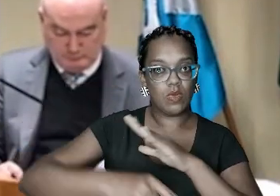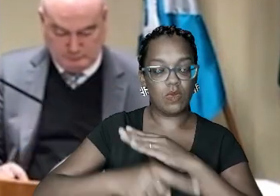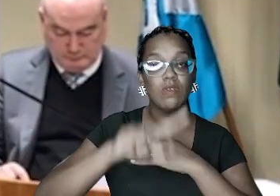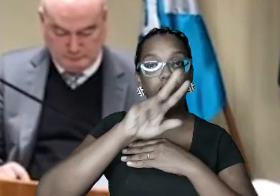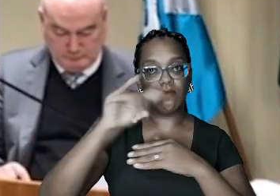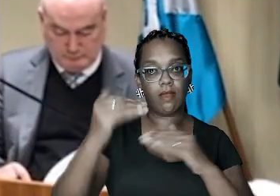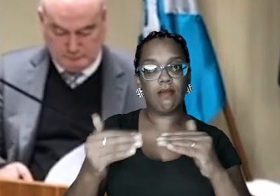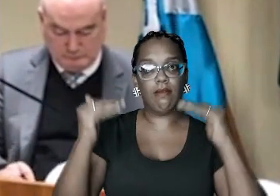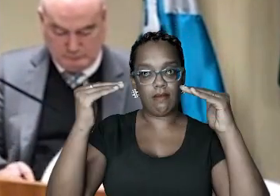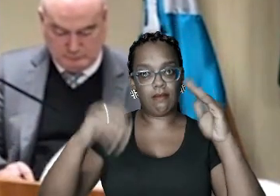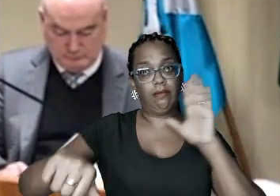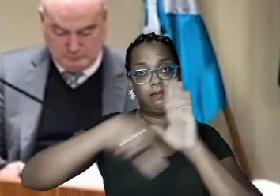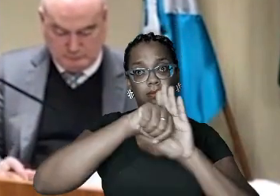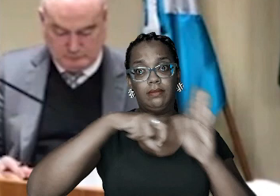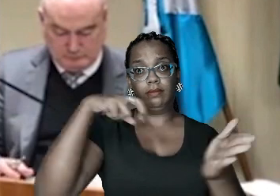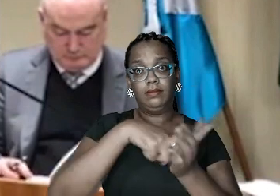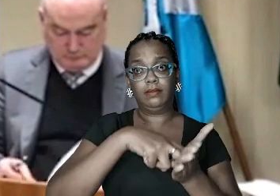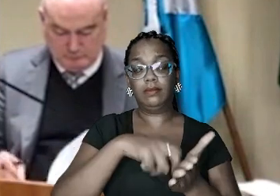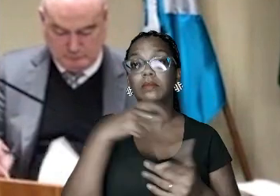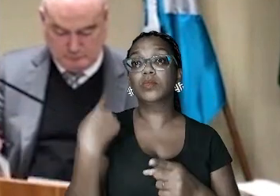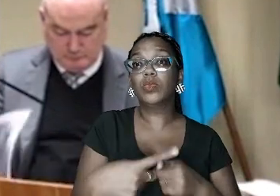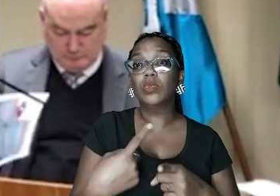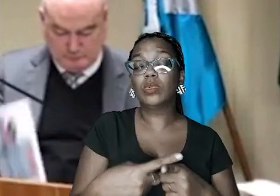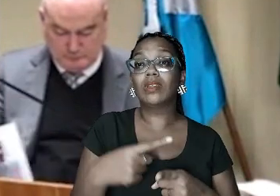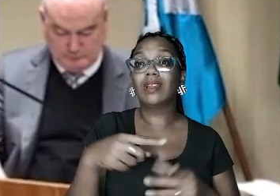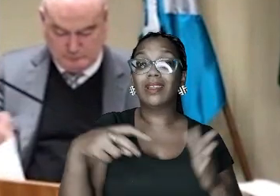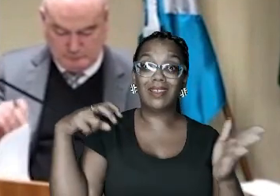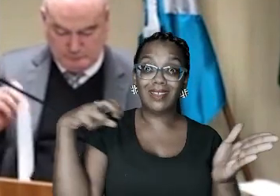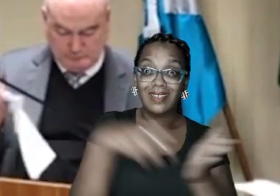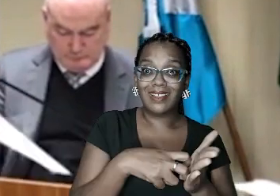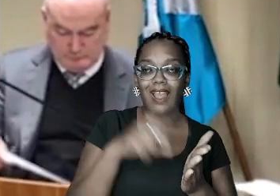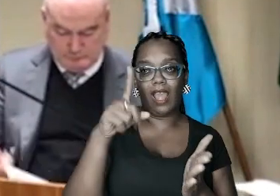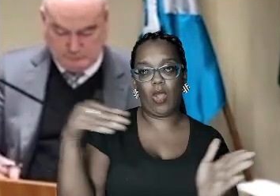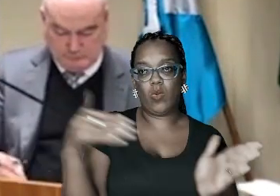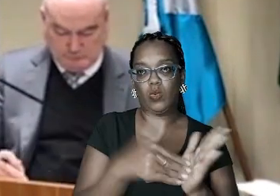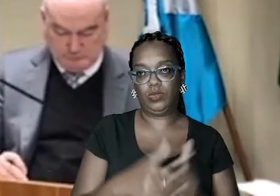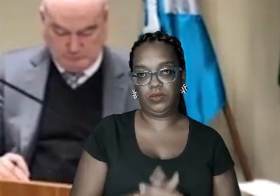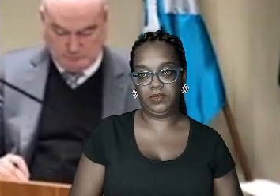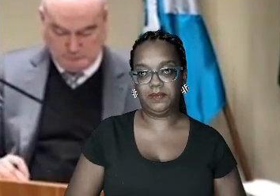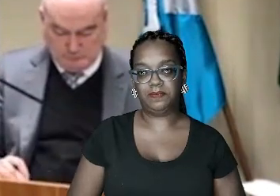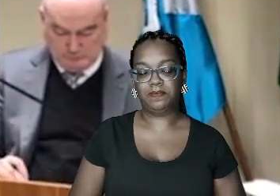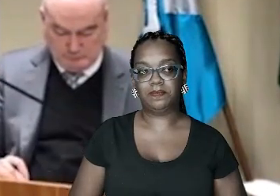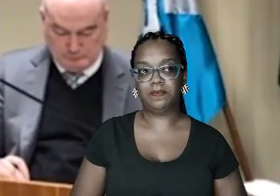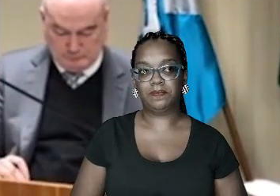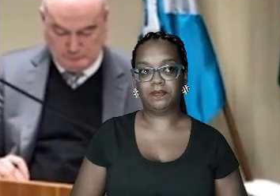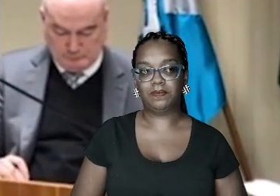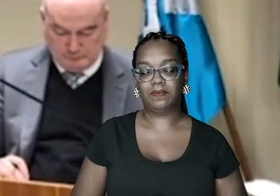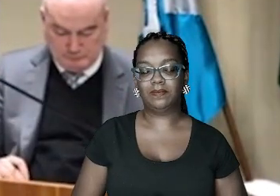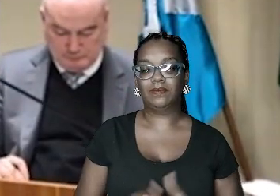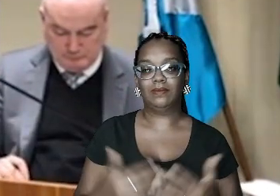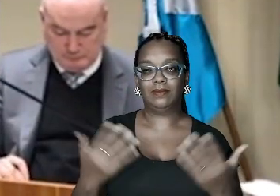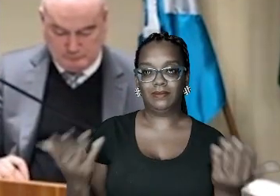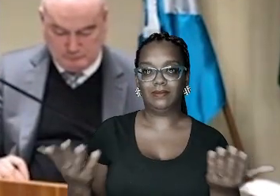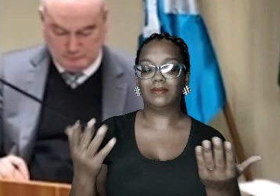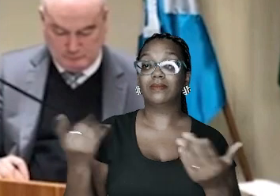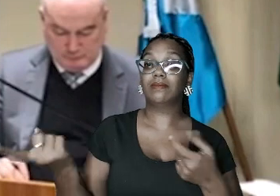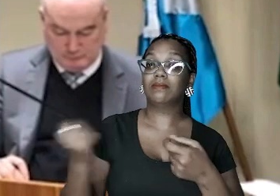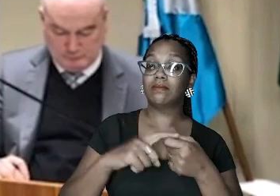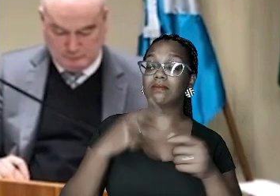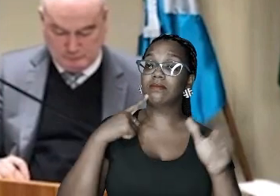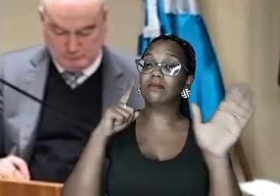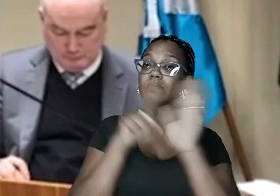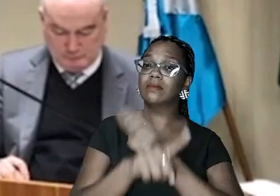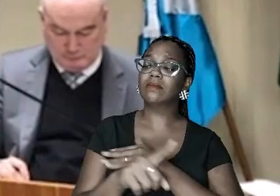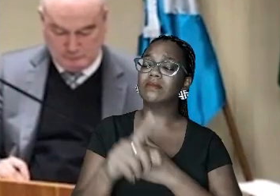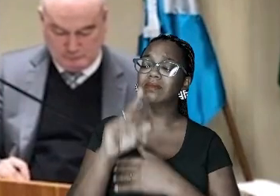penal porque afinal de contas o penal deveria ser a última raça né então o que aí eu volto a me perguntar vamos lá